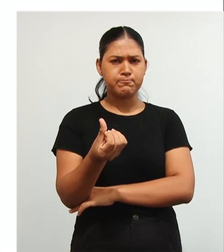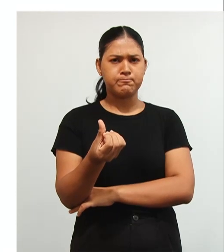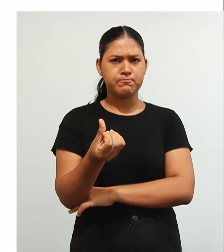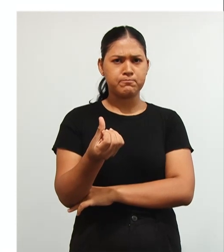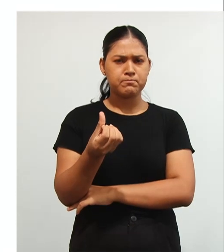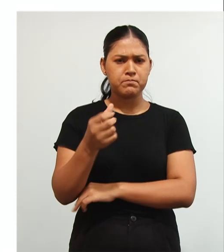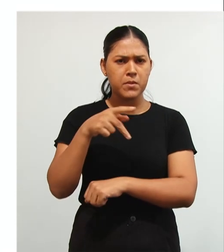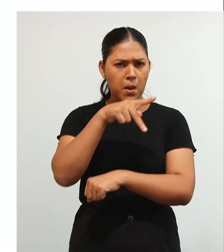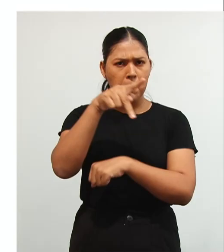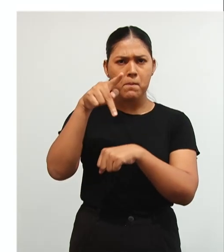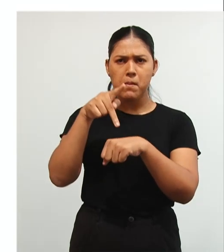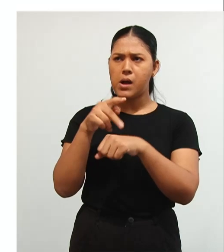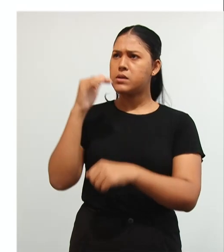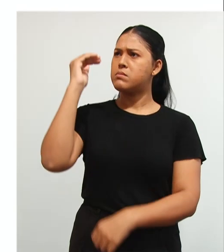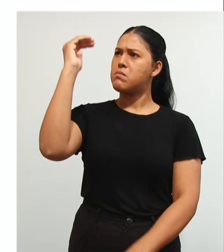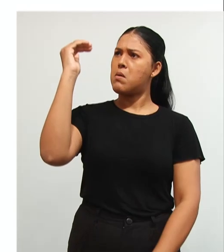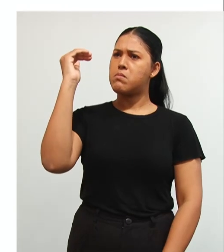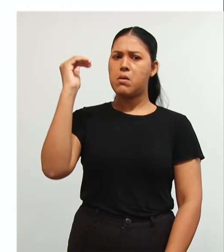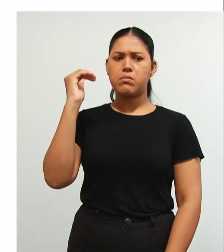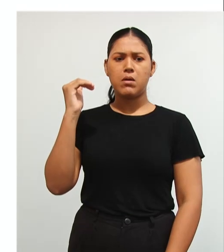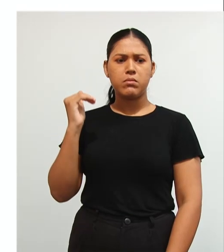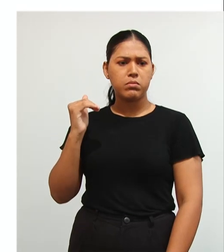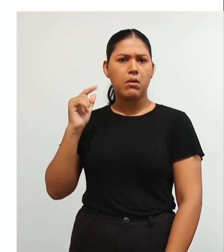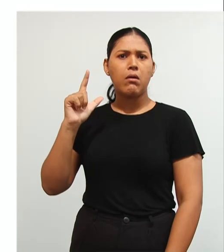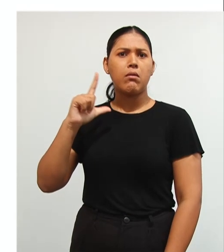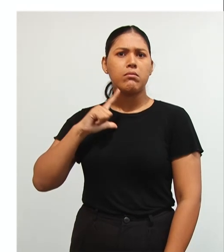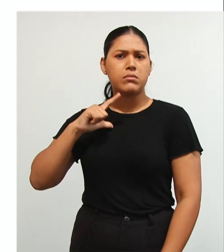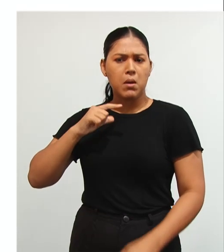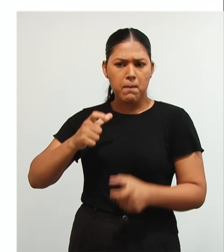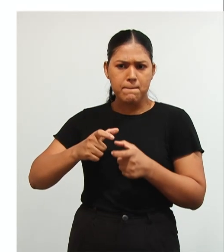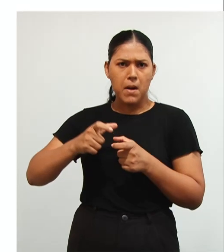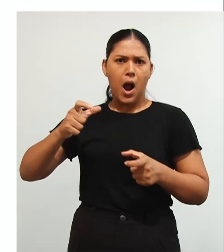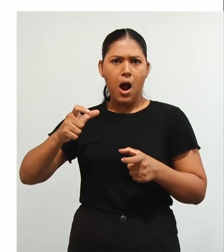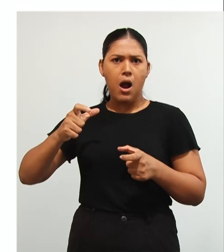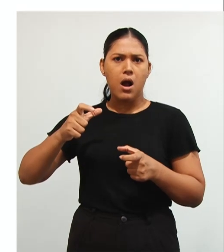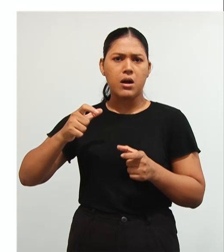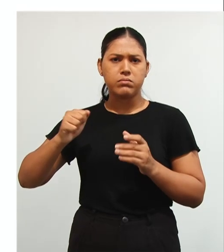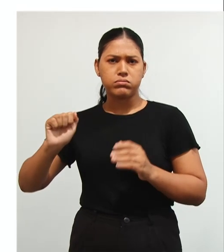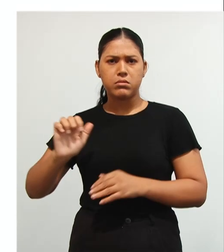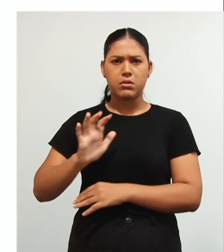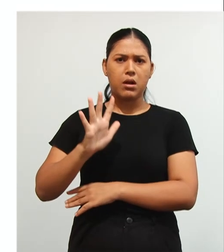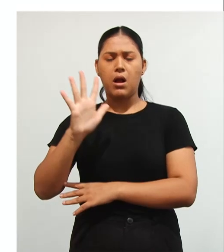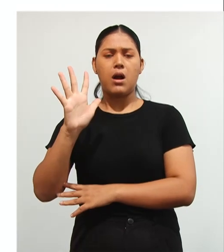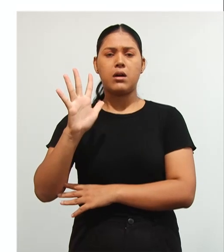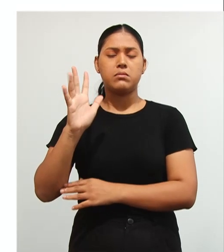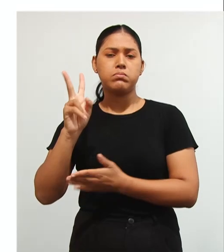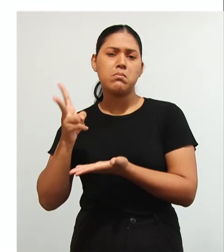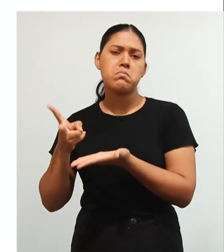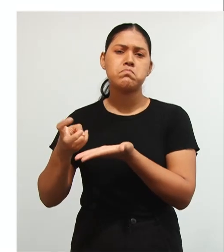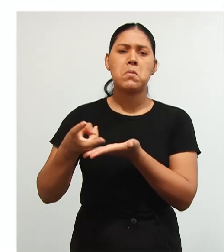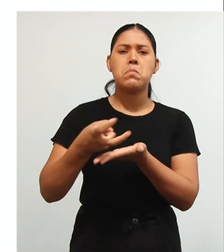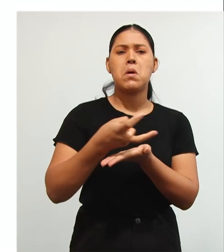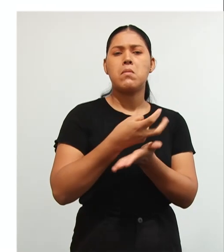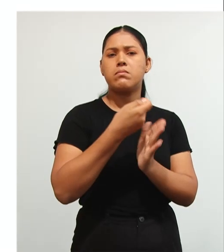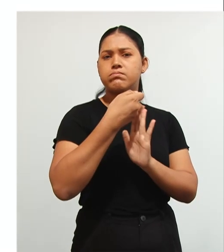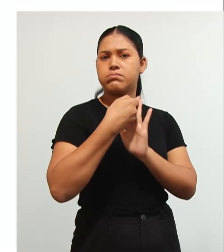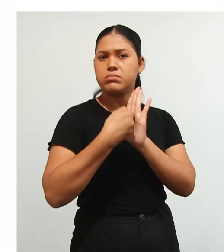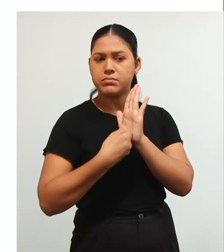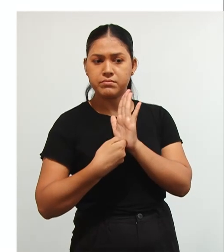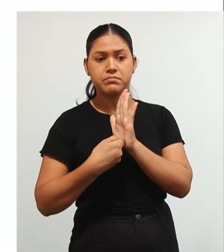países aqui têm maior tributação que o Brasil em relação à economia. França, Dinamarca, Bélgica, Suécia, Finlândia,